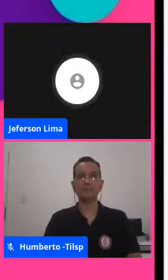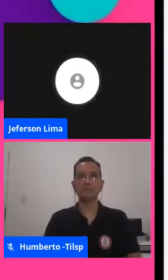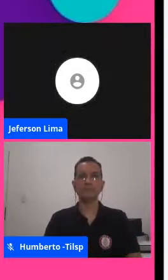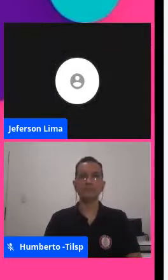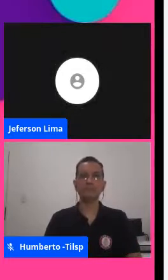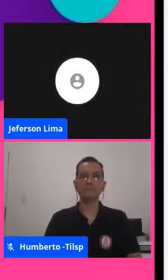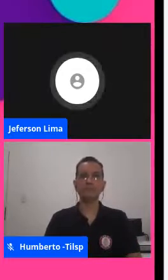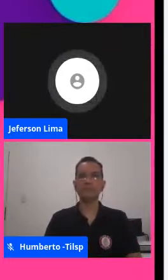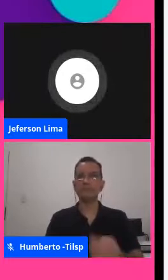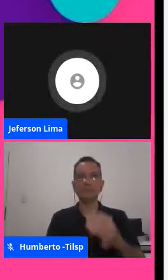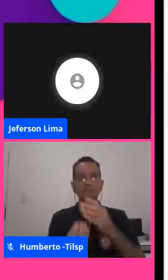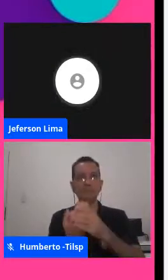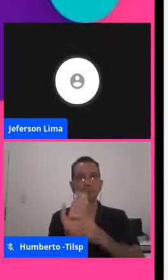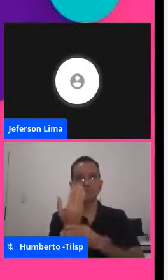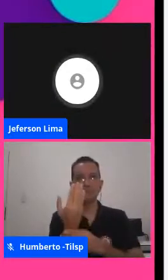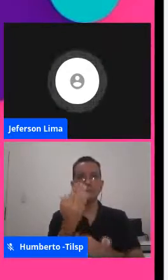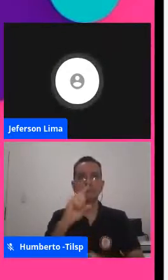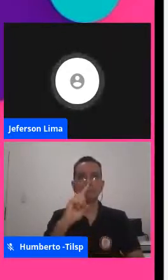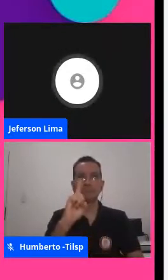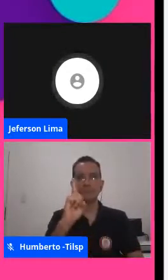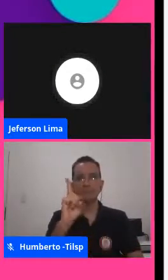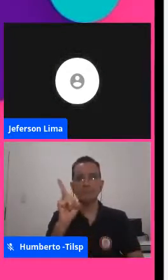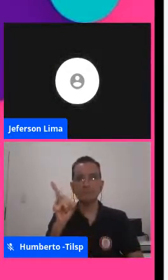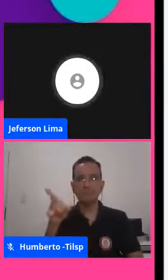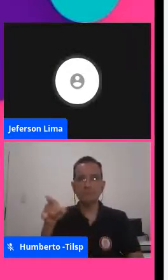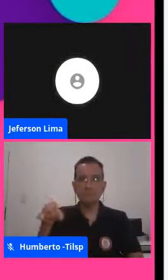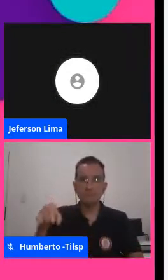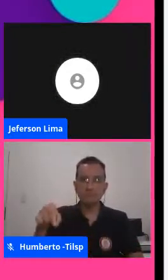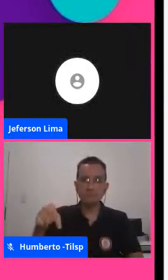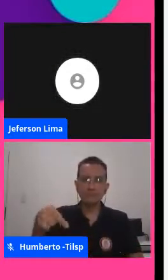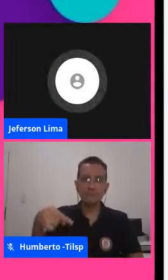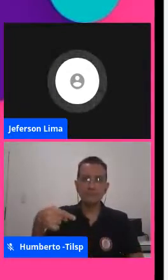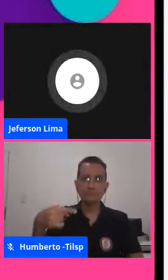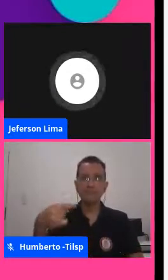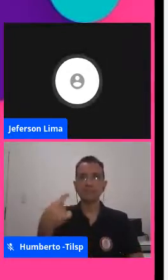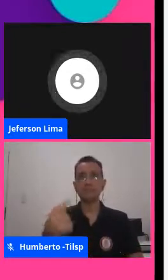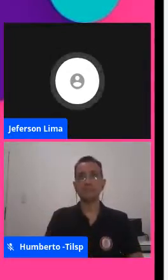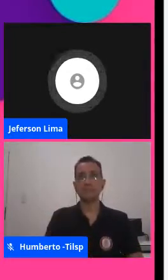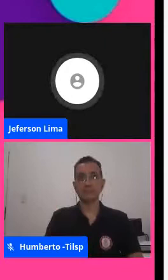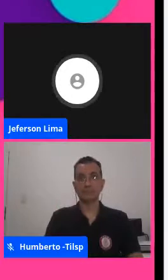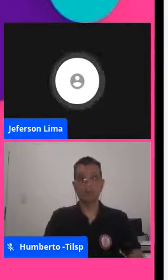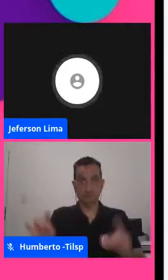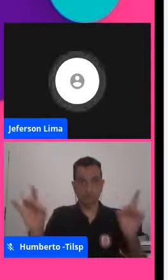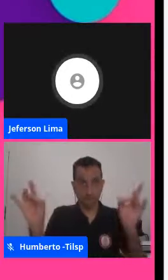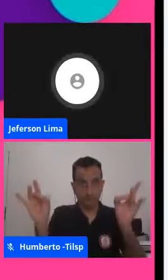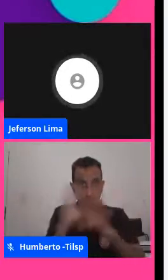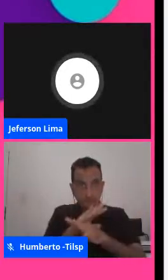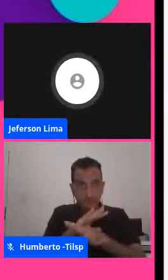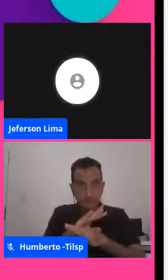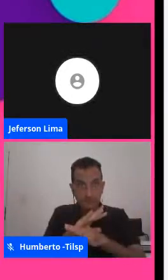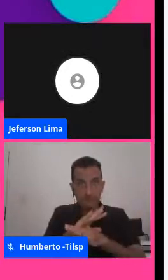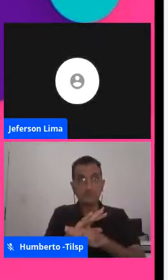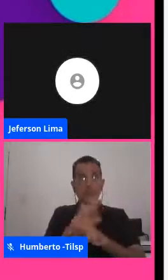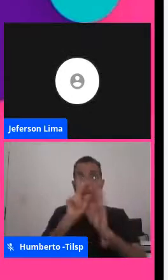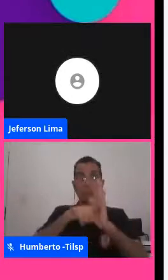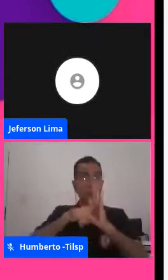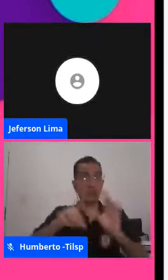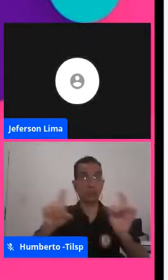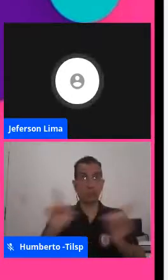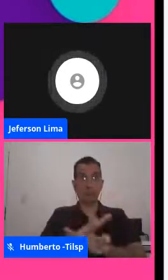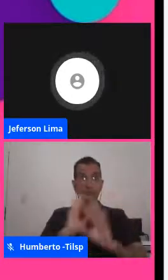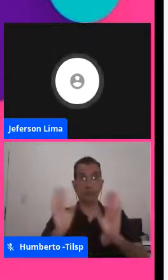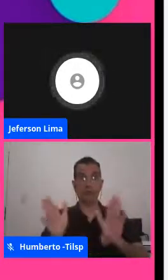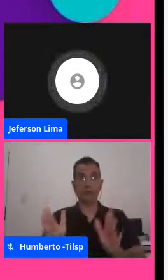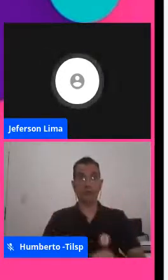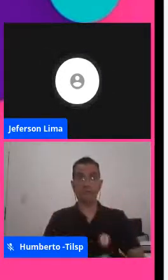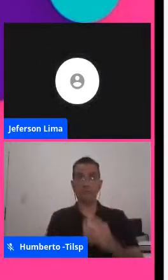hora. Ele vai aqui instanciar meus recursos e acabou. Assim que isso aqui terminar, eu estou com o meu projeto ali pronto. E